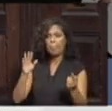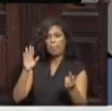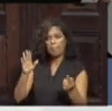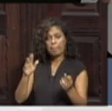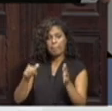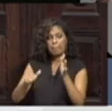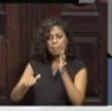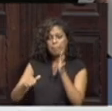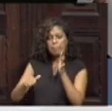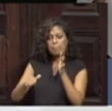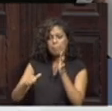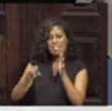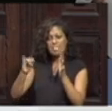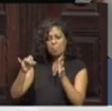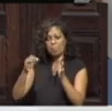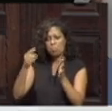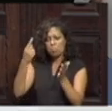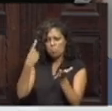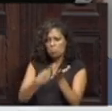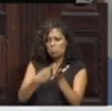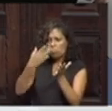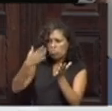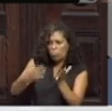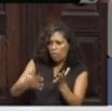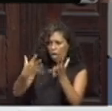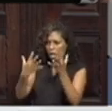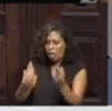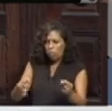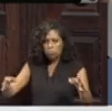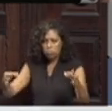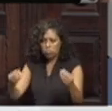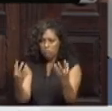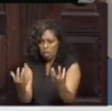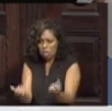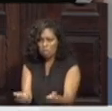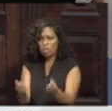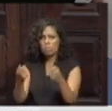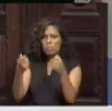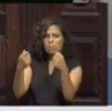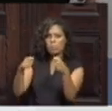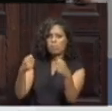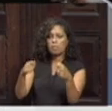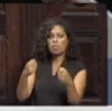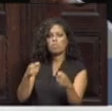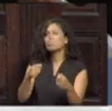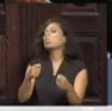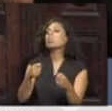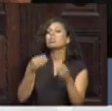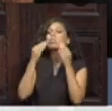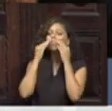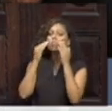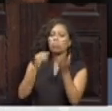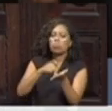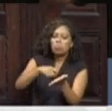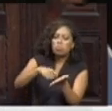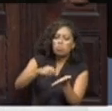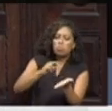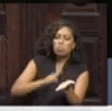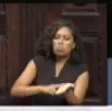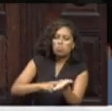é a publicação. Então não tem cabimento esse controle que é feito para não se publicar os